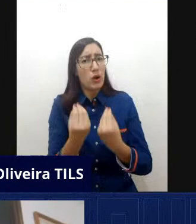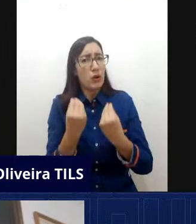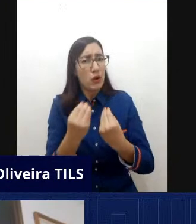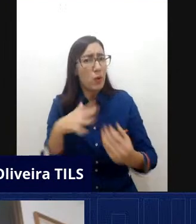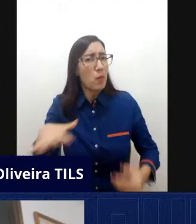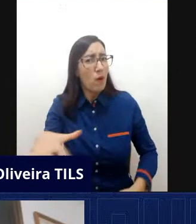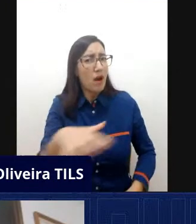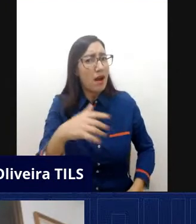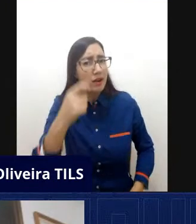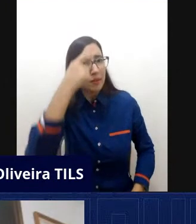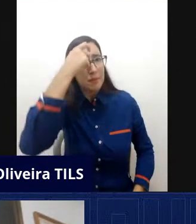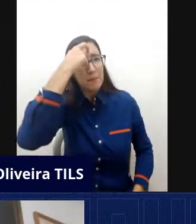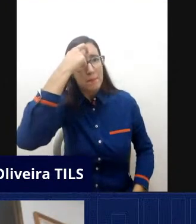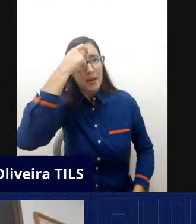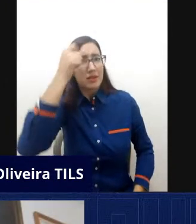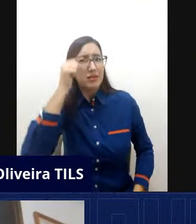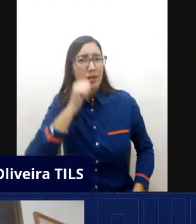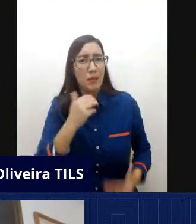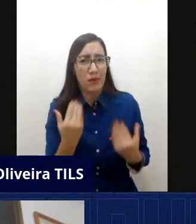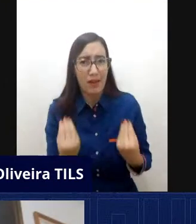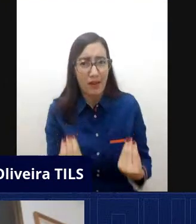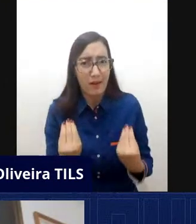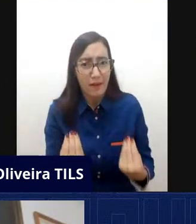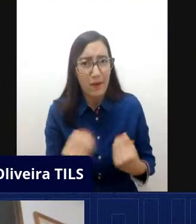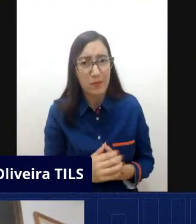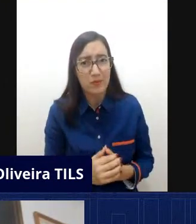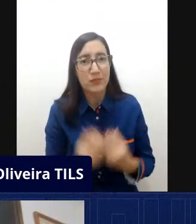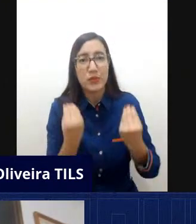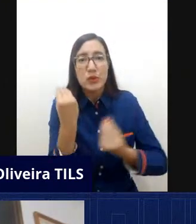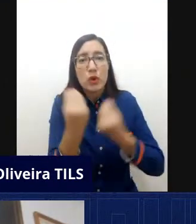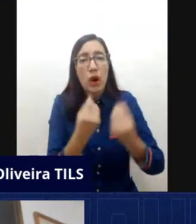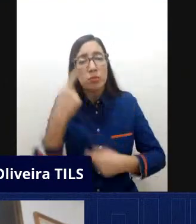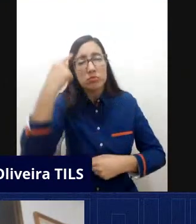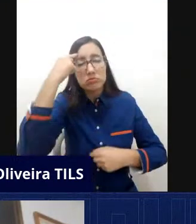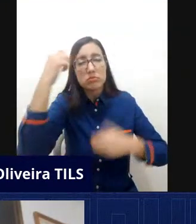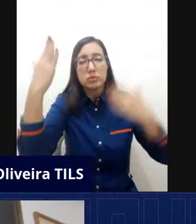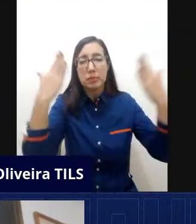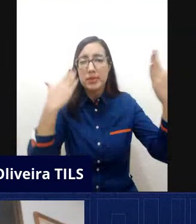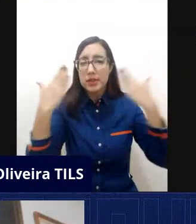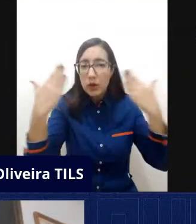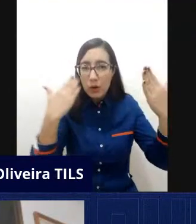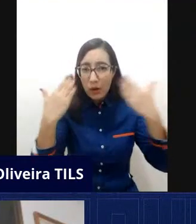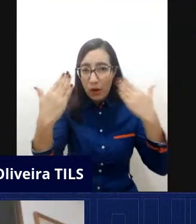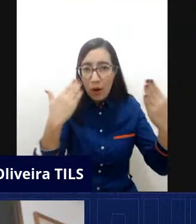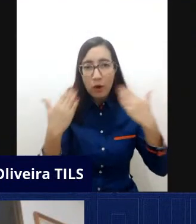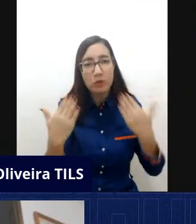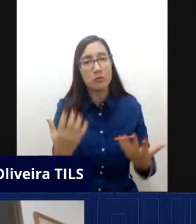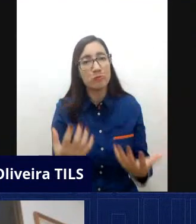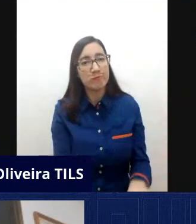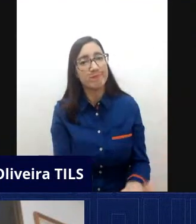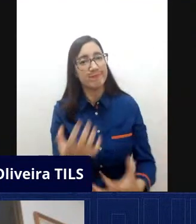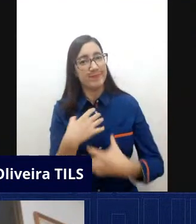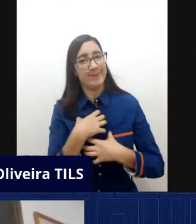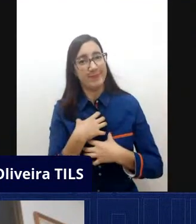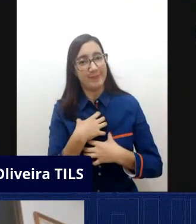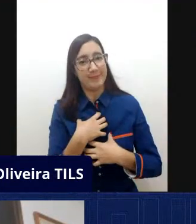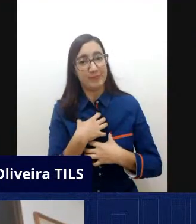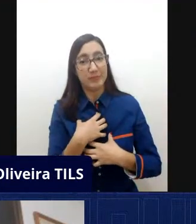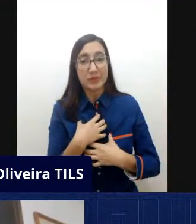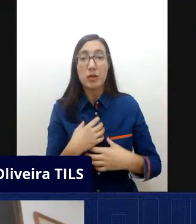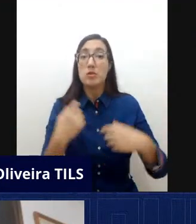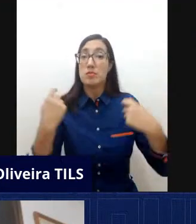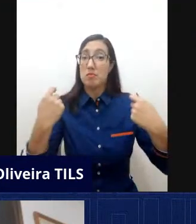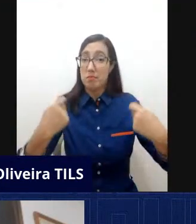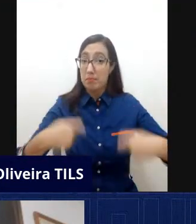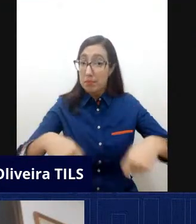sentir protegido, se sentir cuidado, né? Então a gente falava, esse trabalho ele tem que vir para a tona, ele tem que vir para o centro, ele tem que